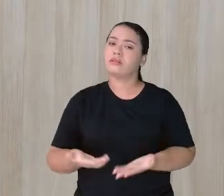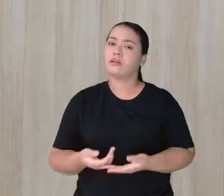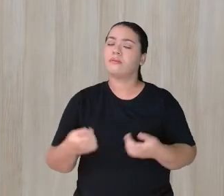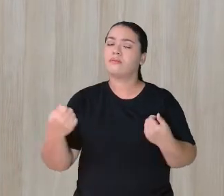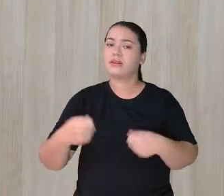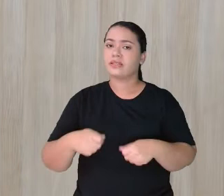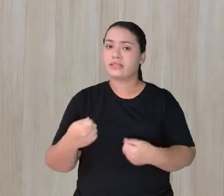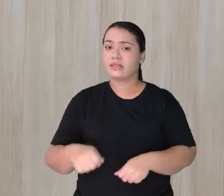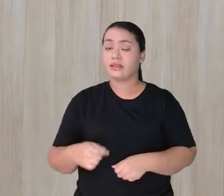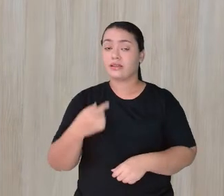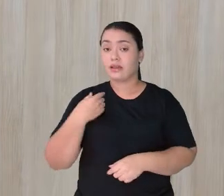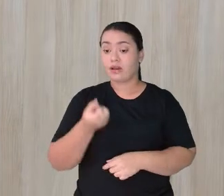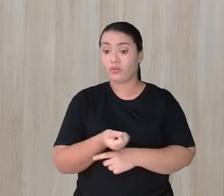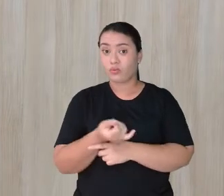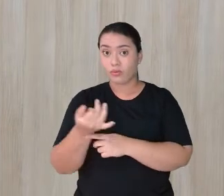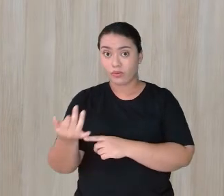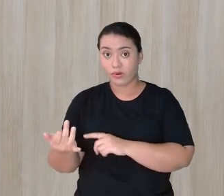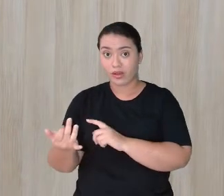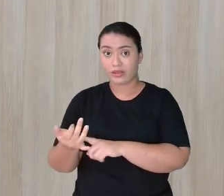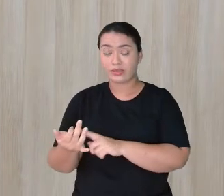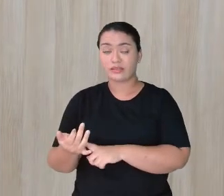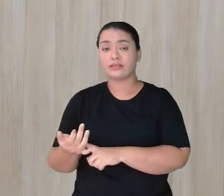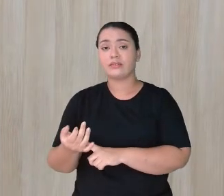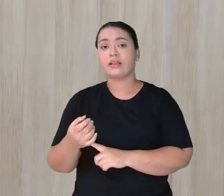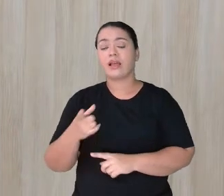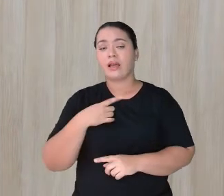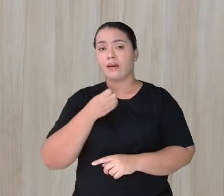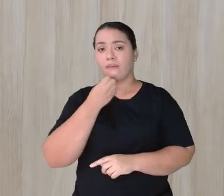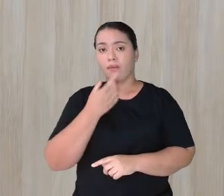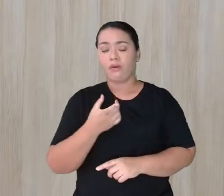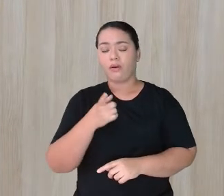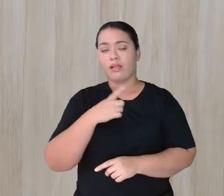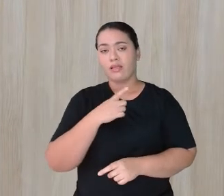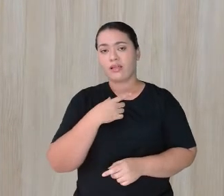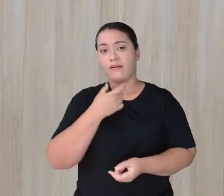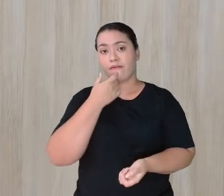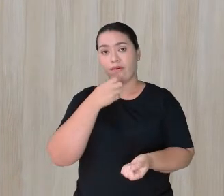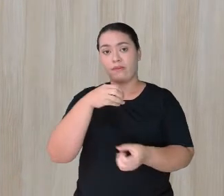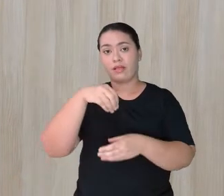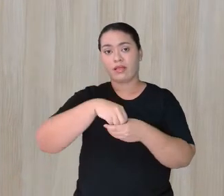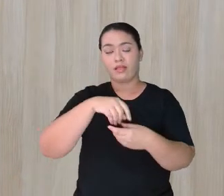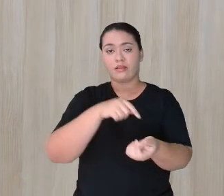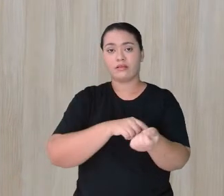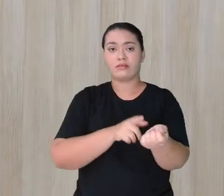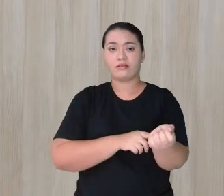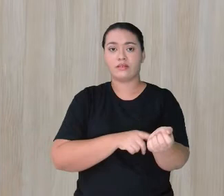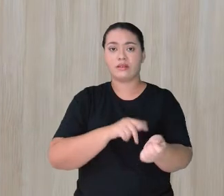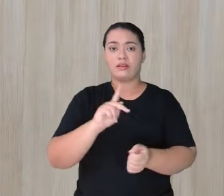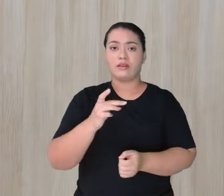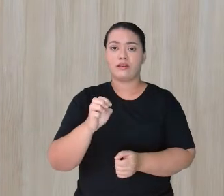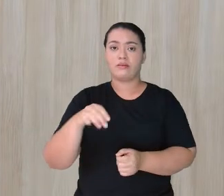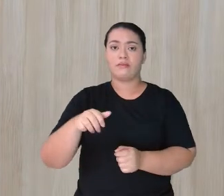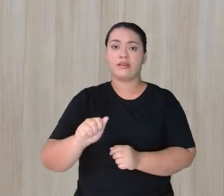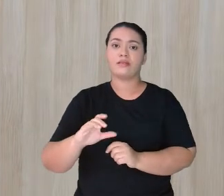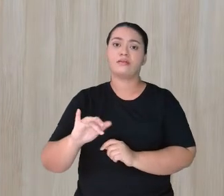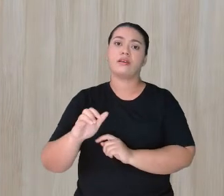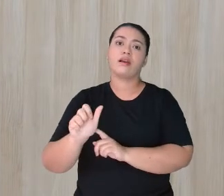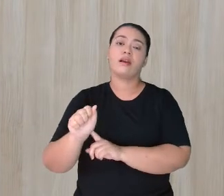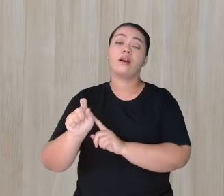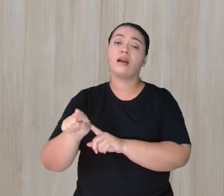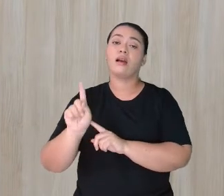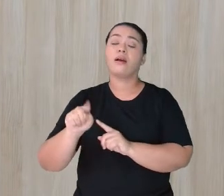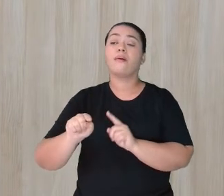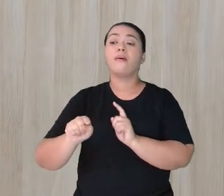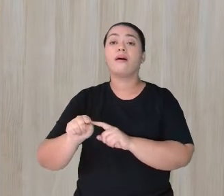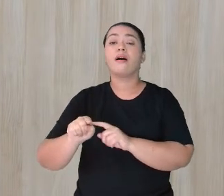estar com a quantidade, uma quantidade boa de hemácias no nosso sangue, porque é o grande responsável para o